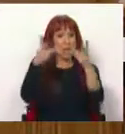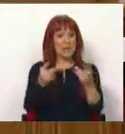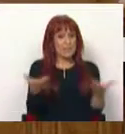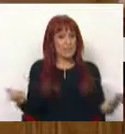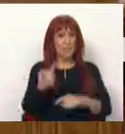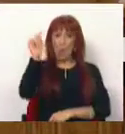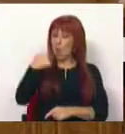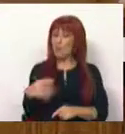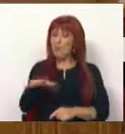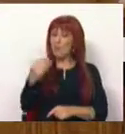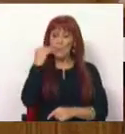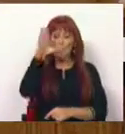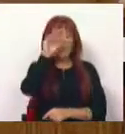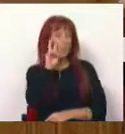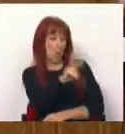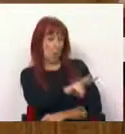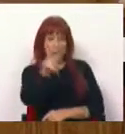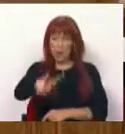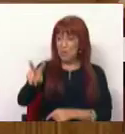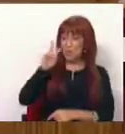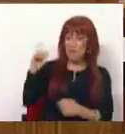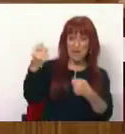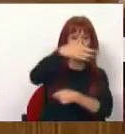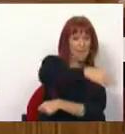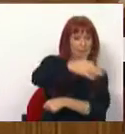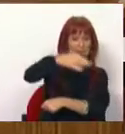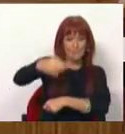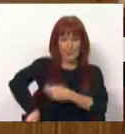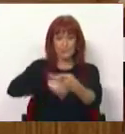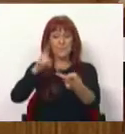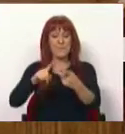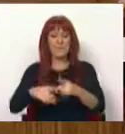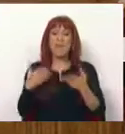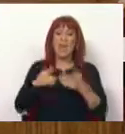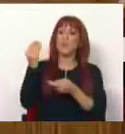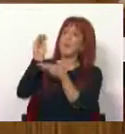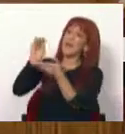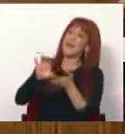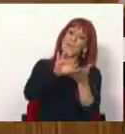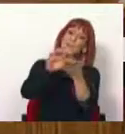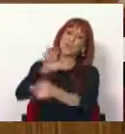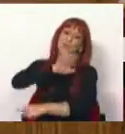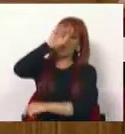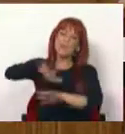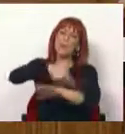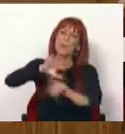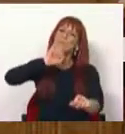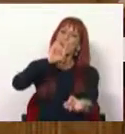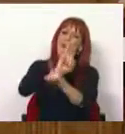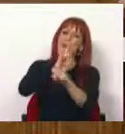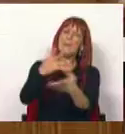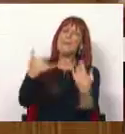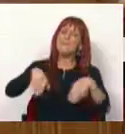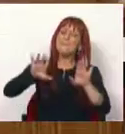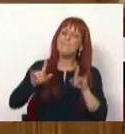orçamento. Se não fosse a forma como o Governo olha e encara as parcerias público-privadas e as ajudas à banca, Sr. Ministro, o poema podia ser o mesmo,